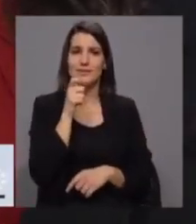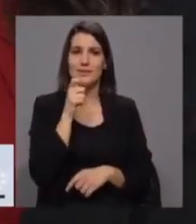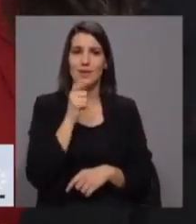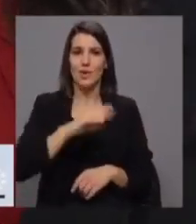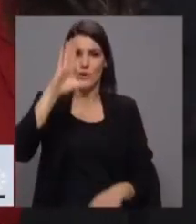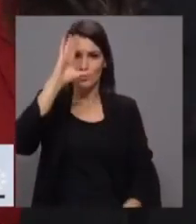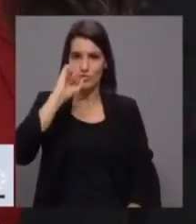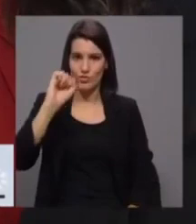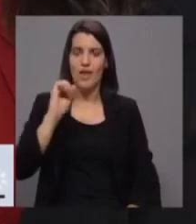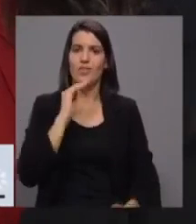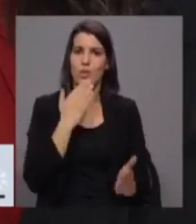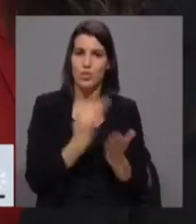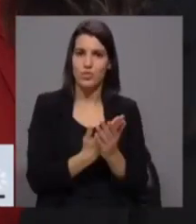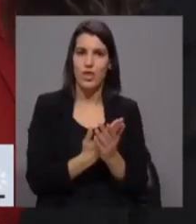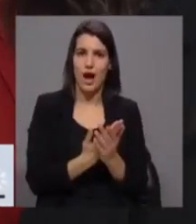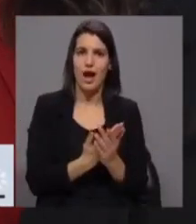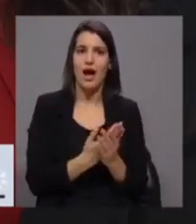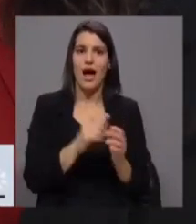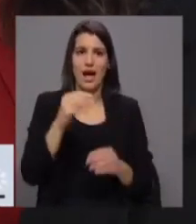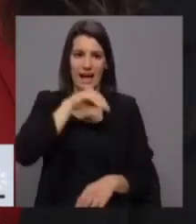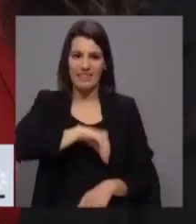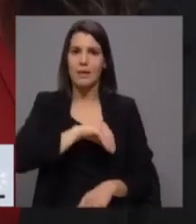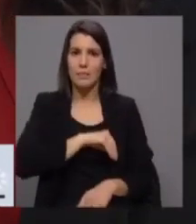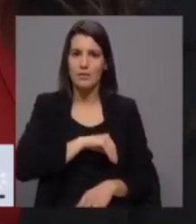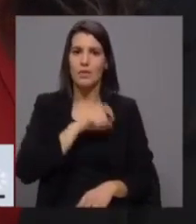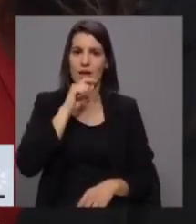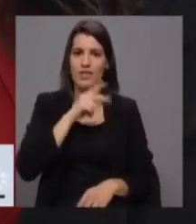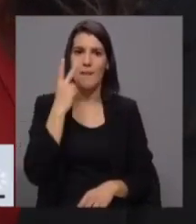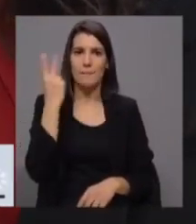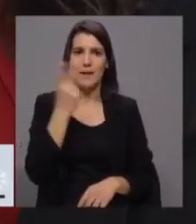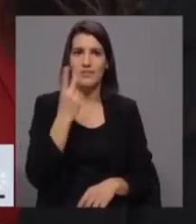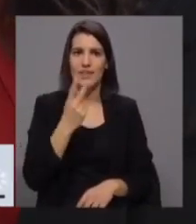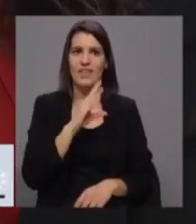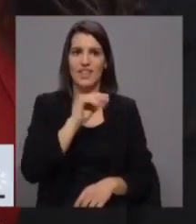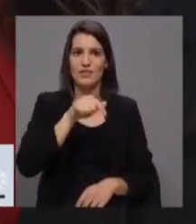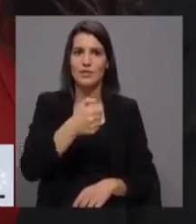Estado vai garantir um rendimento que serve para viver aos 10,5 milhões de habitantes.